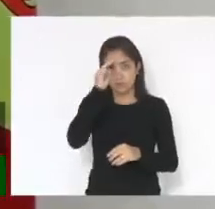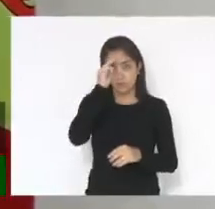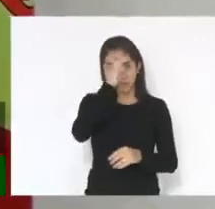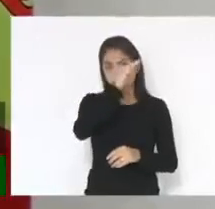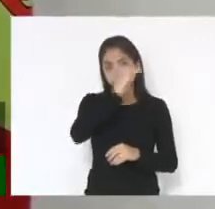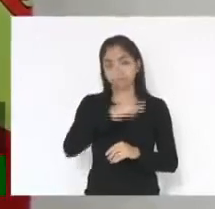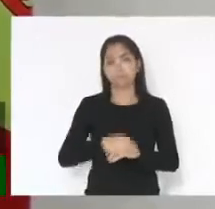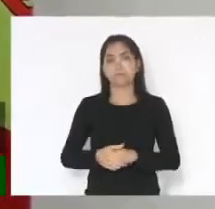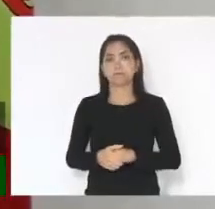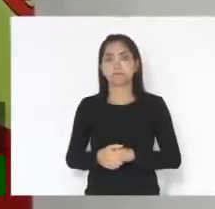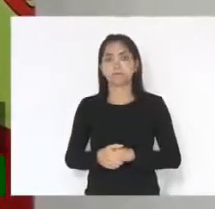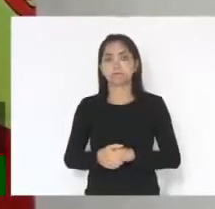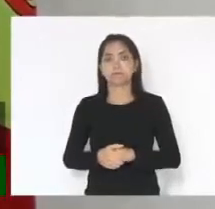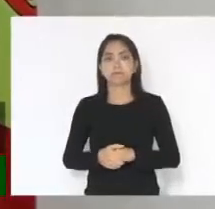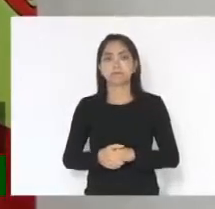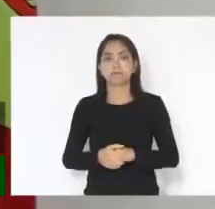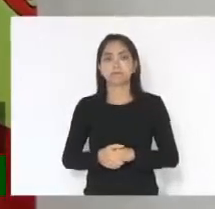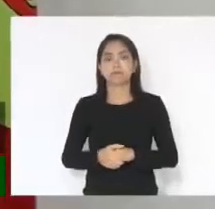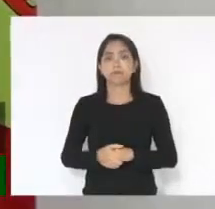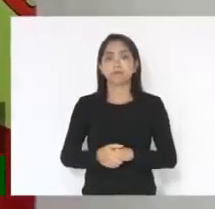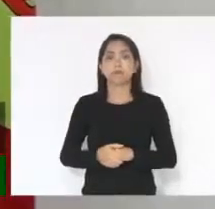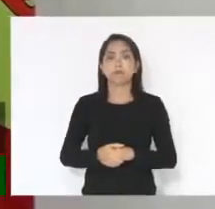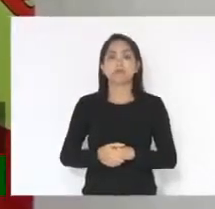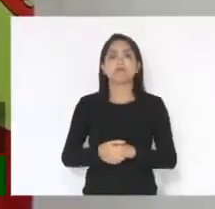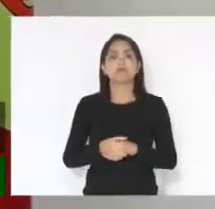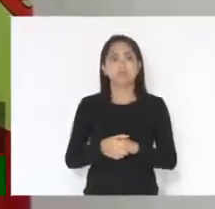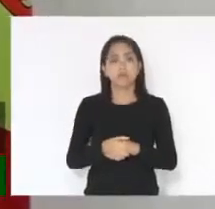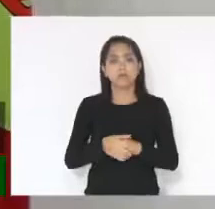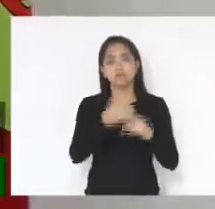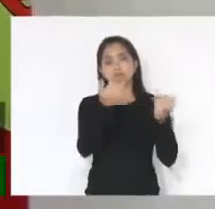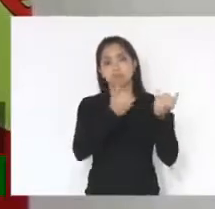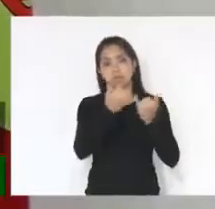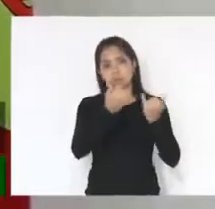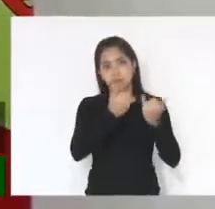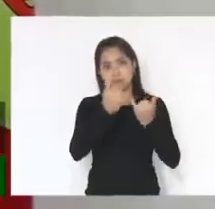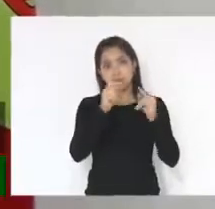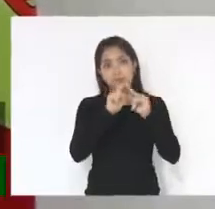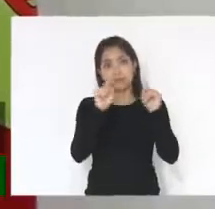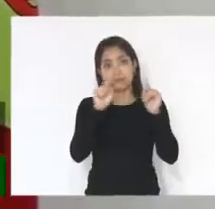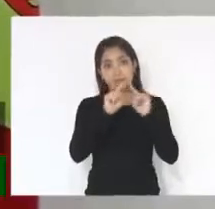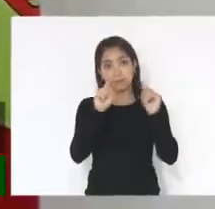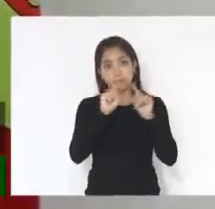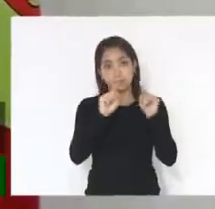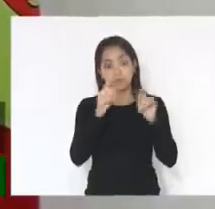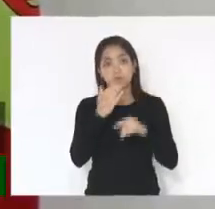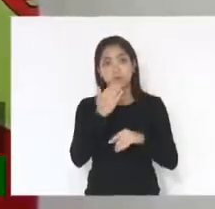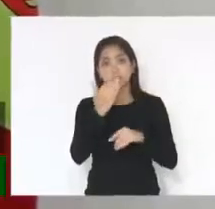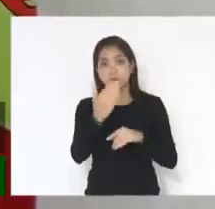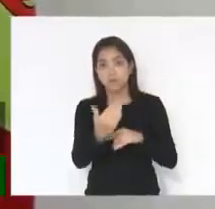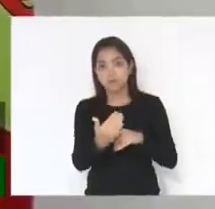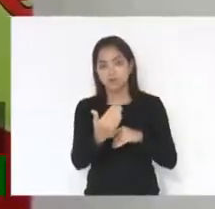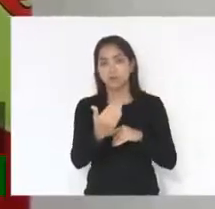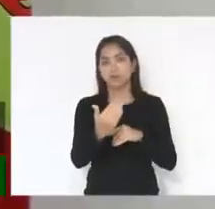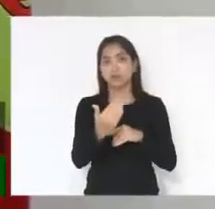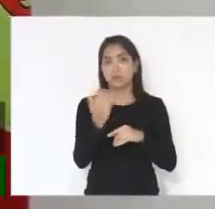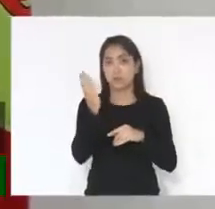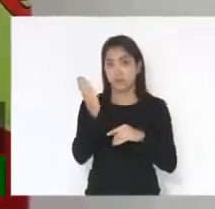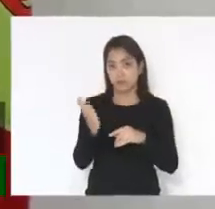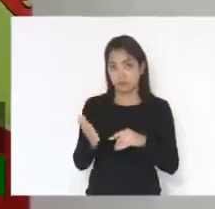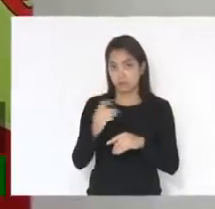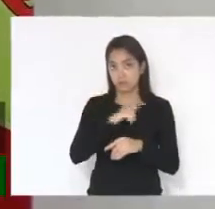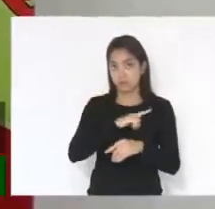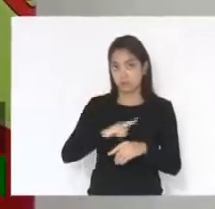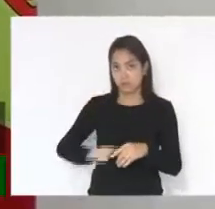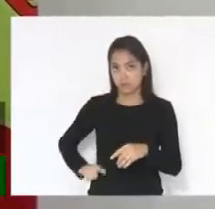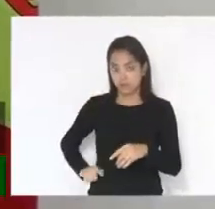Moisés. Tenho recebido reclamações e pedidos para que o senhor